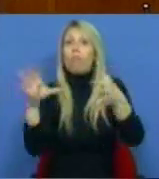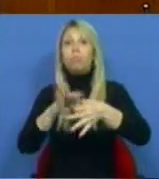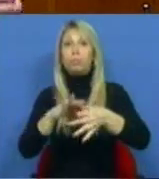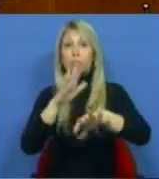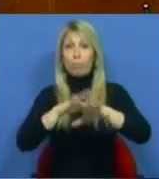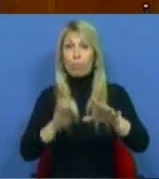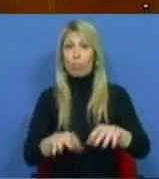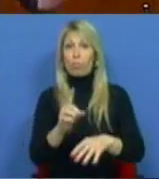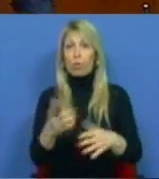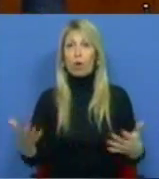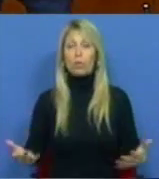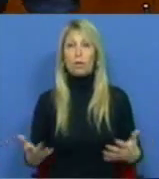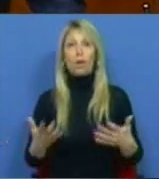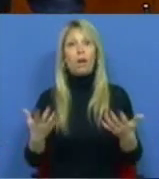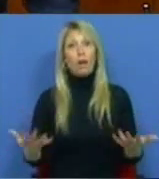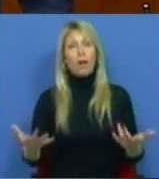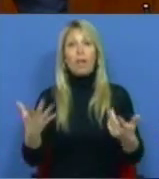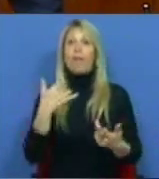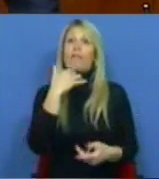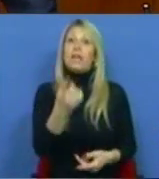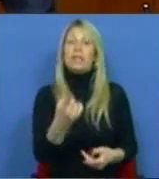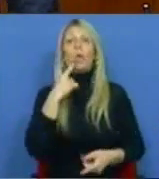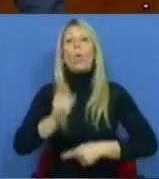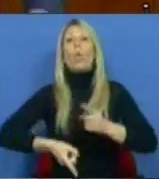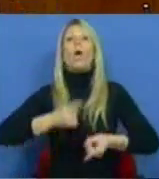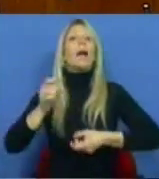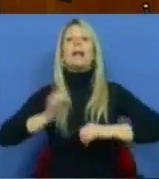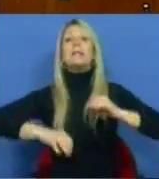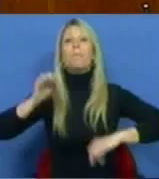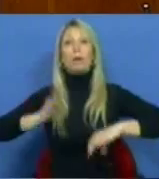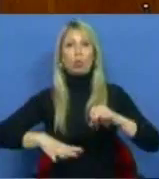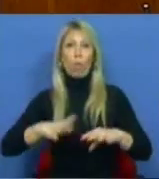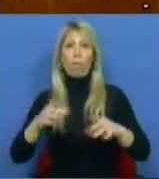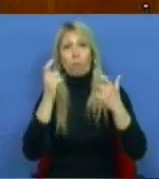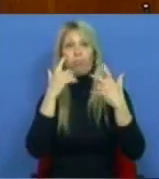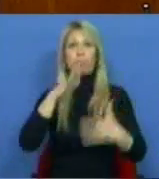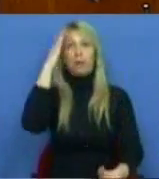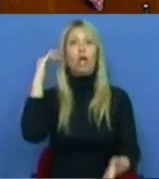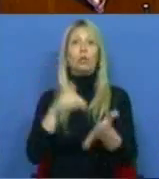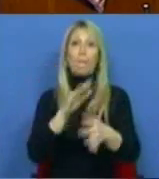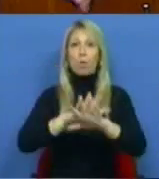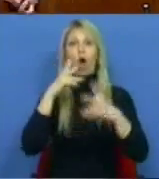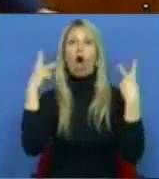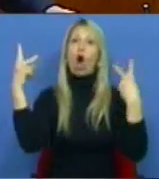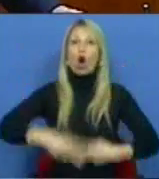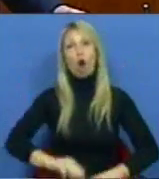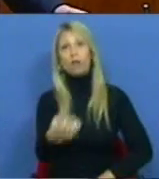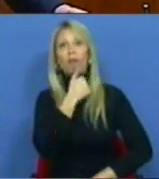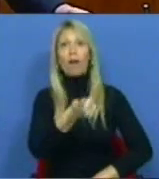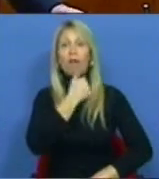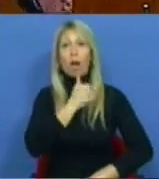isso, pretender que o que se passou resulta de cortes cegos é um